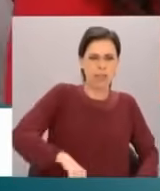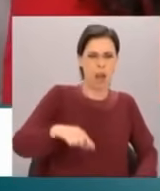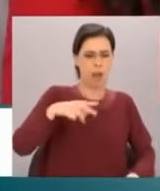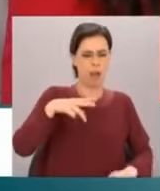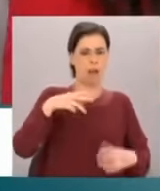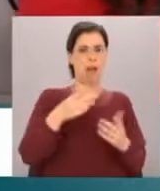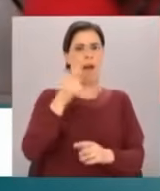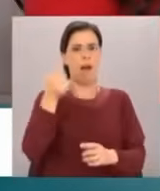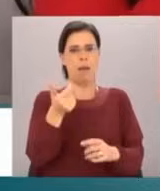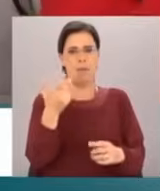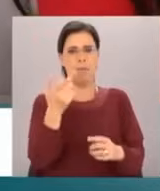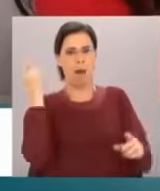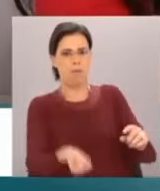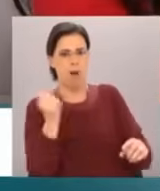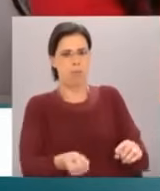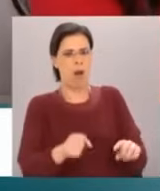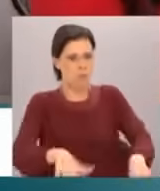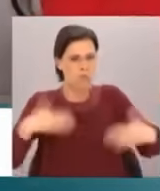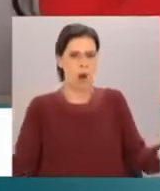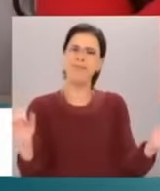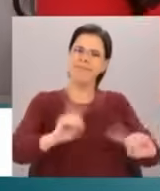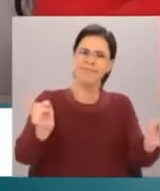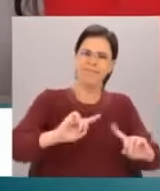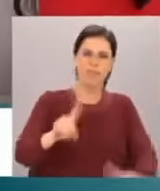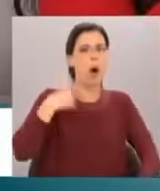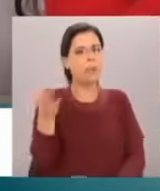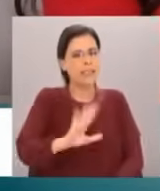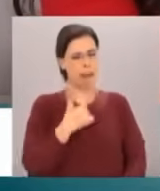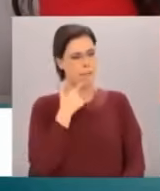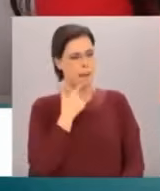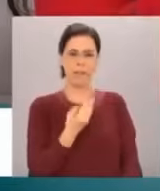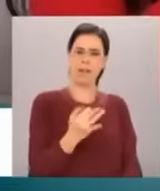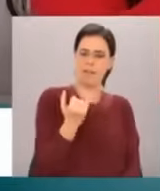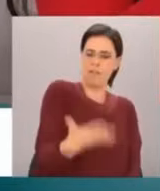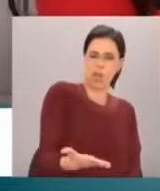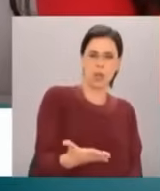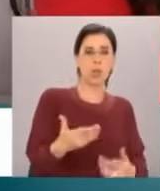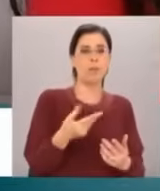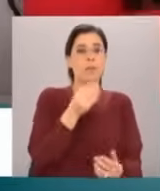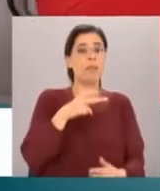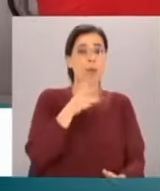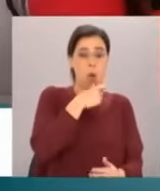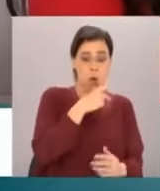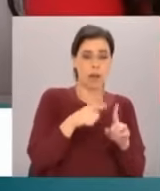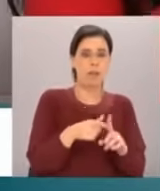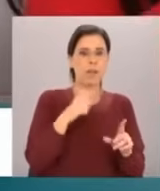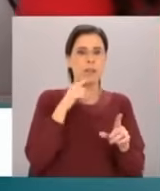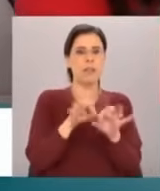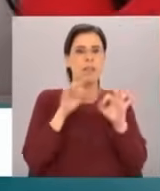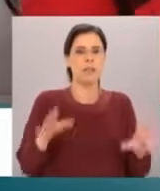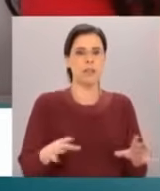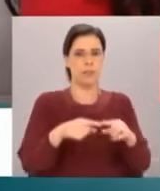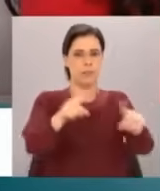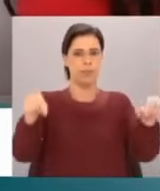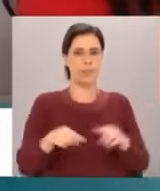com uma Acácia à paulada e portanto estamos aqui a falar de atividades no modelo tem lugar no século 21 São certamente bárbaras queremos assina como